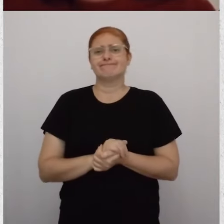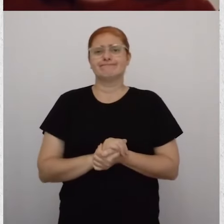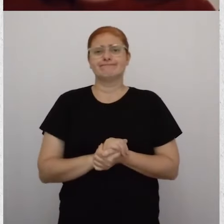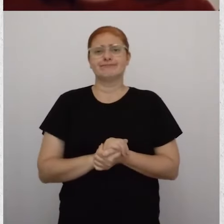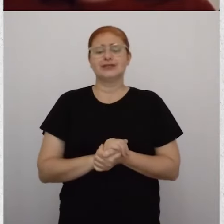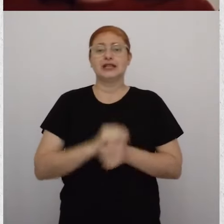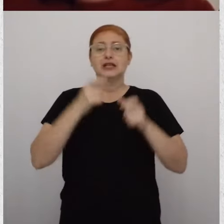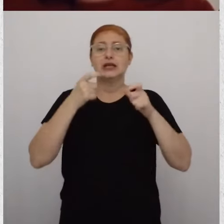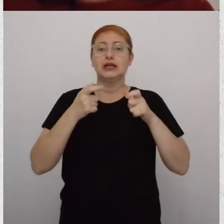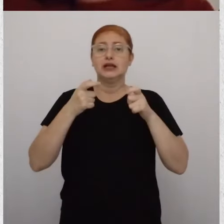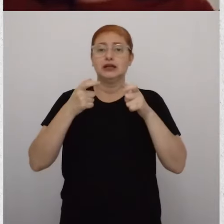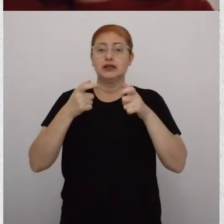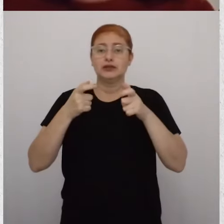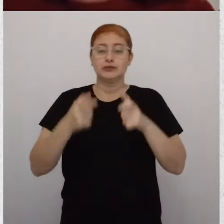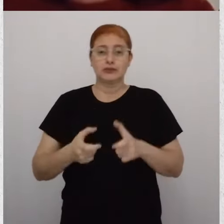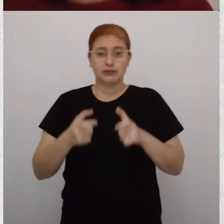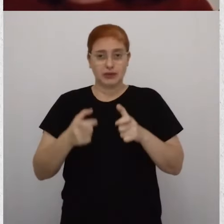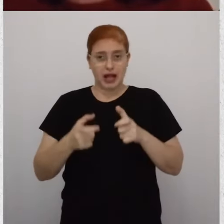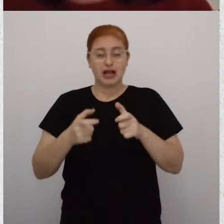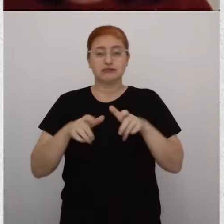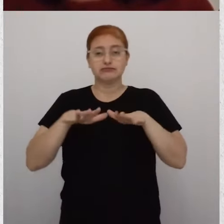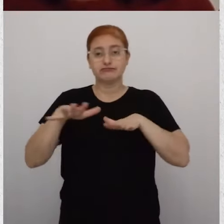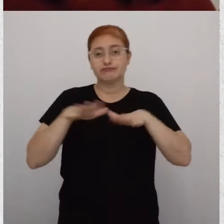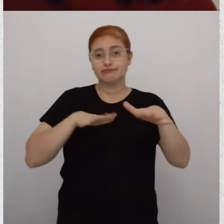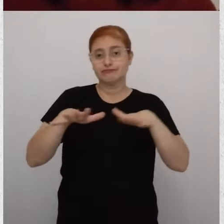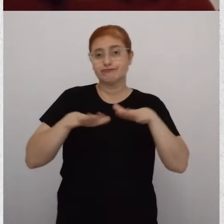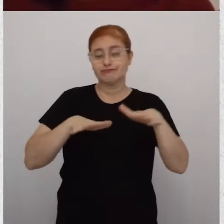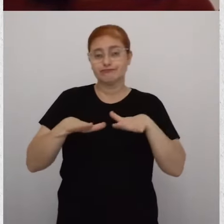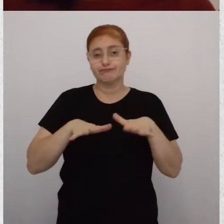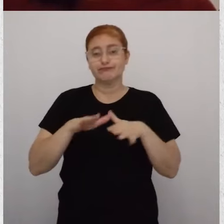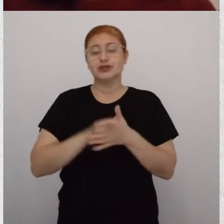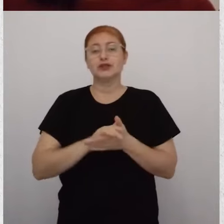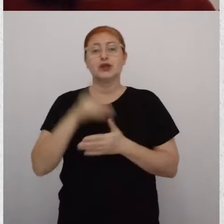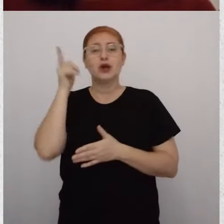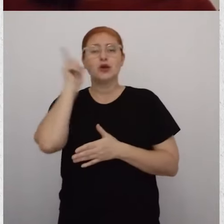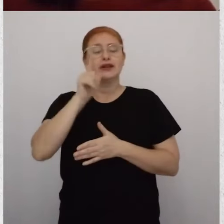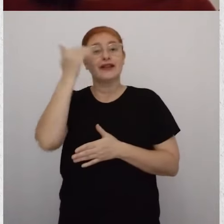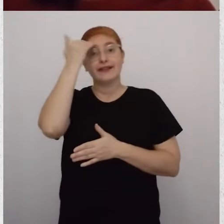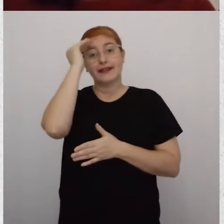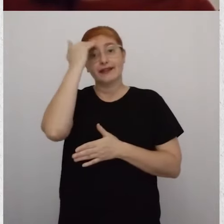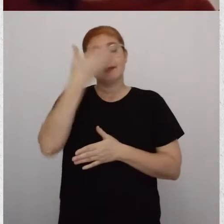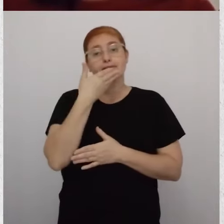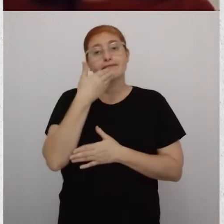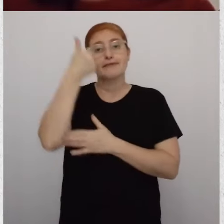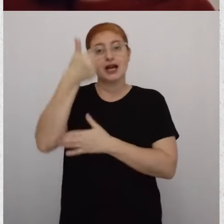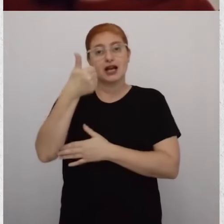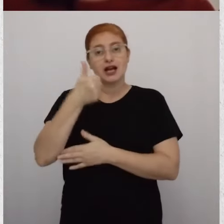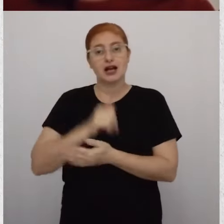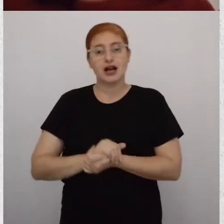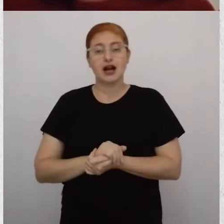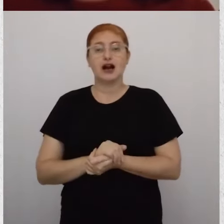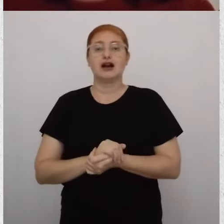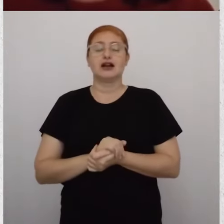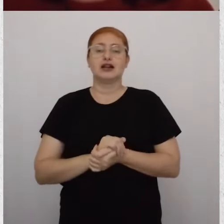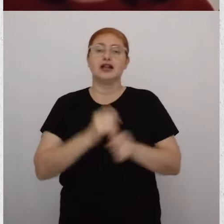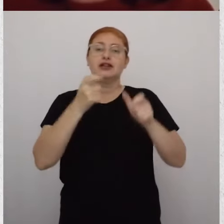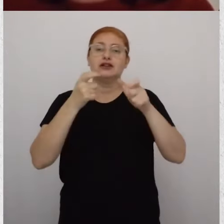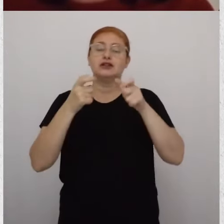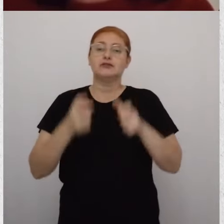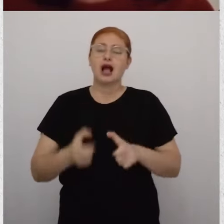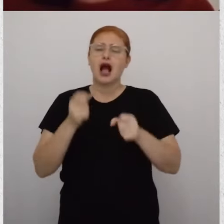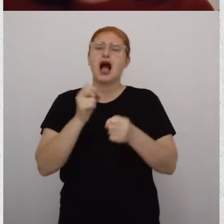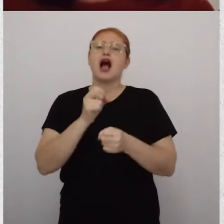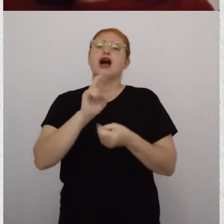nos espaços de análise de conjuntura dos movimentos que eu conseguia entender melhor isso, assim, sabe? Que nos espaços